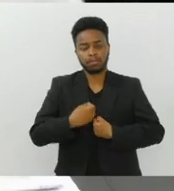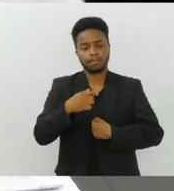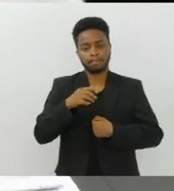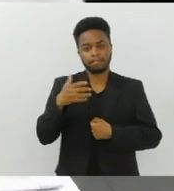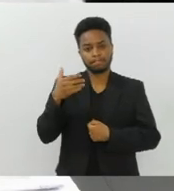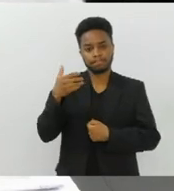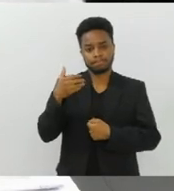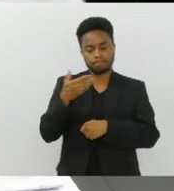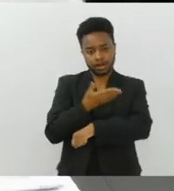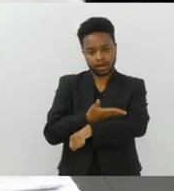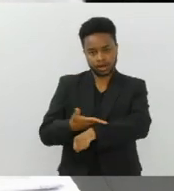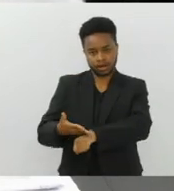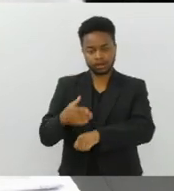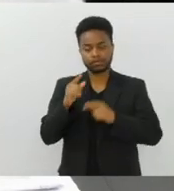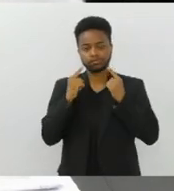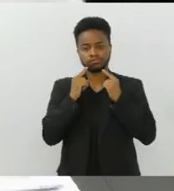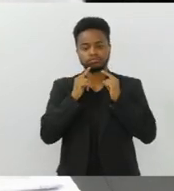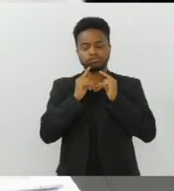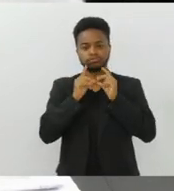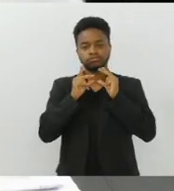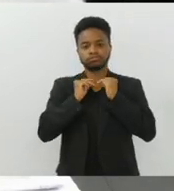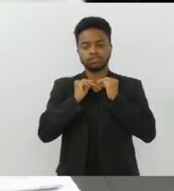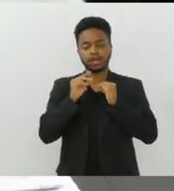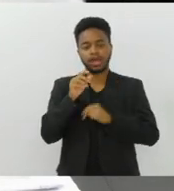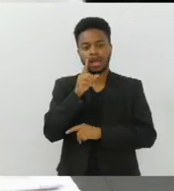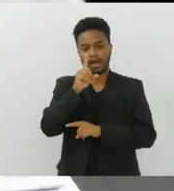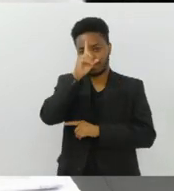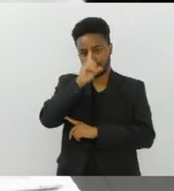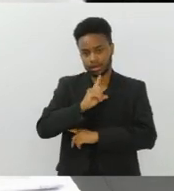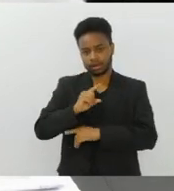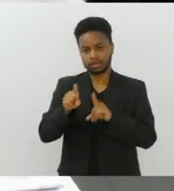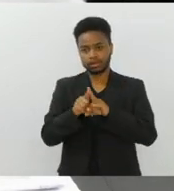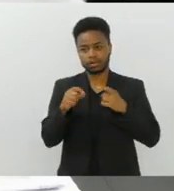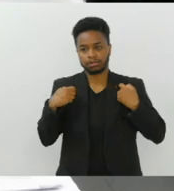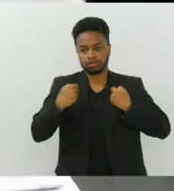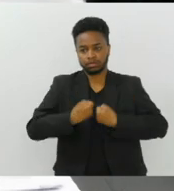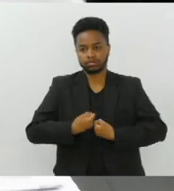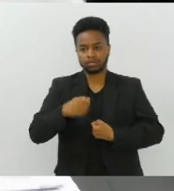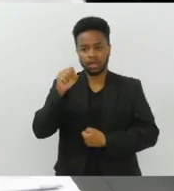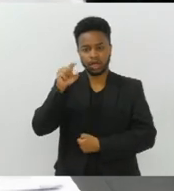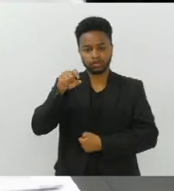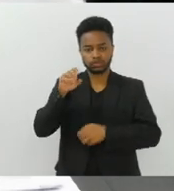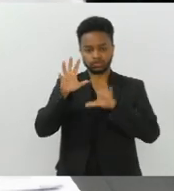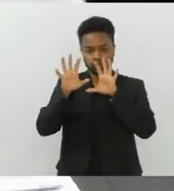gravata amarela e um terno azul escuro.